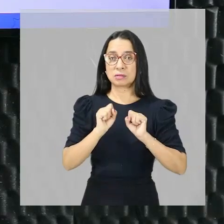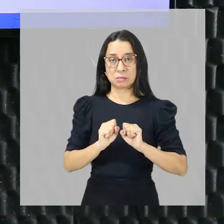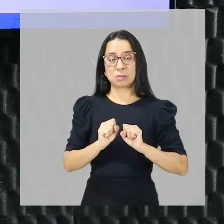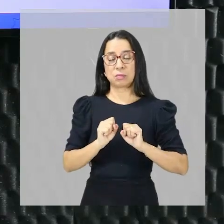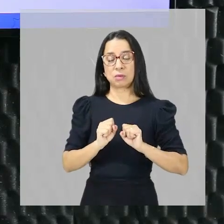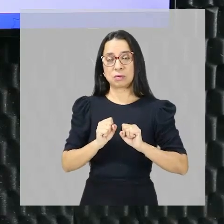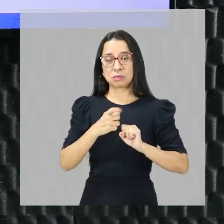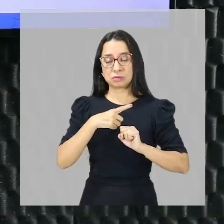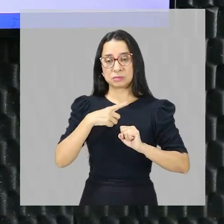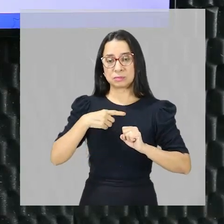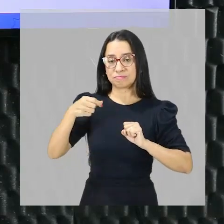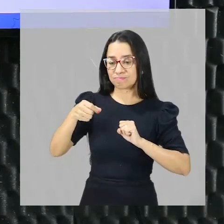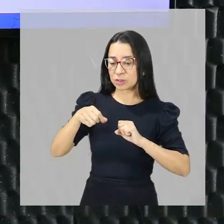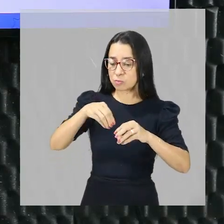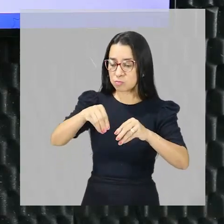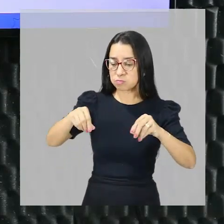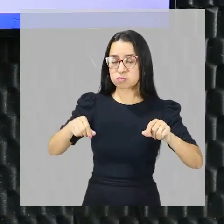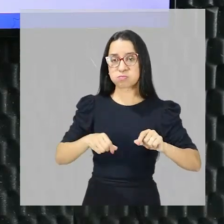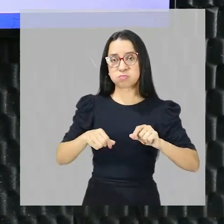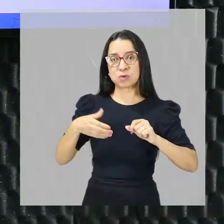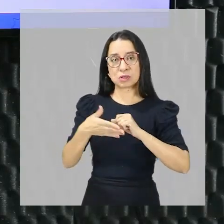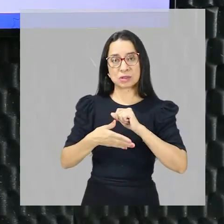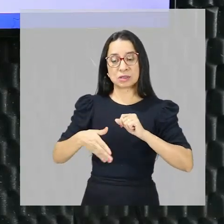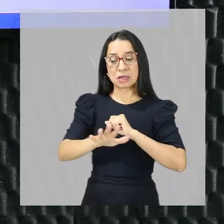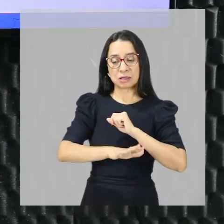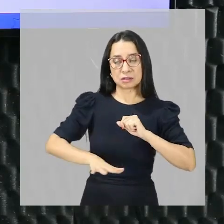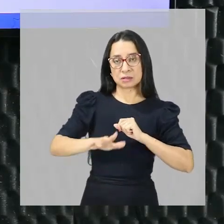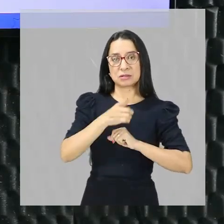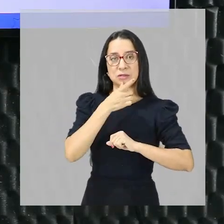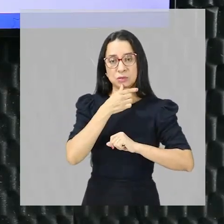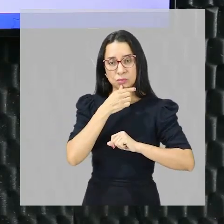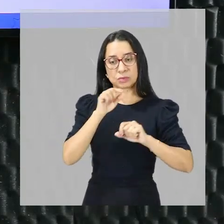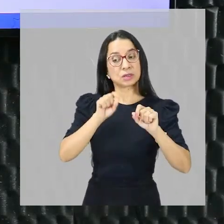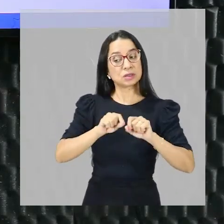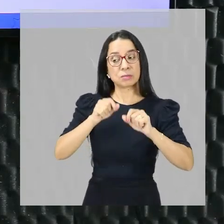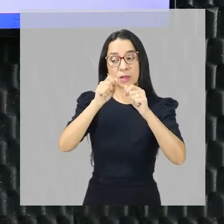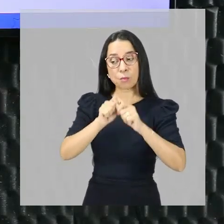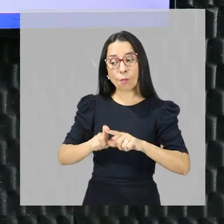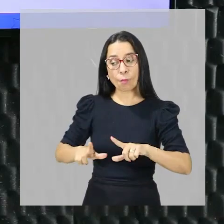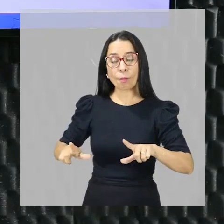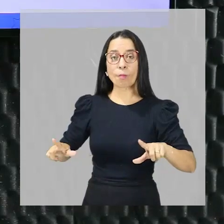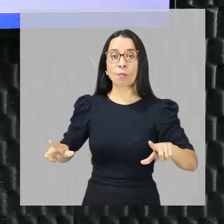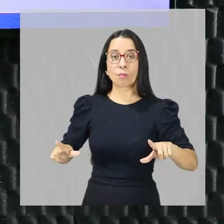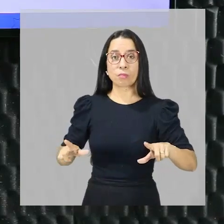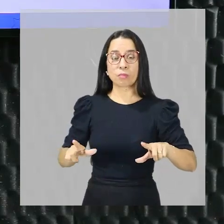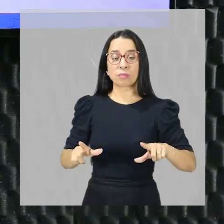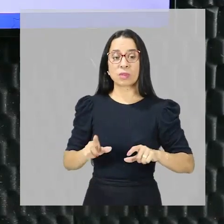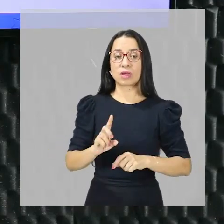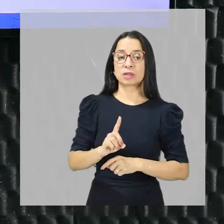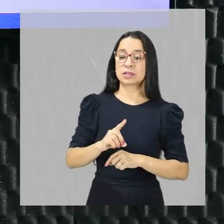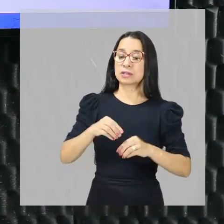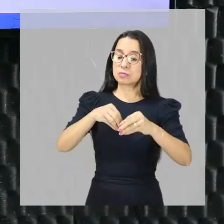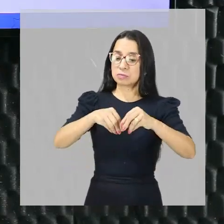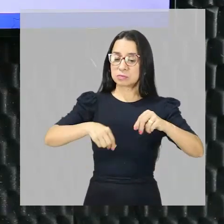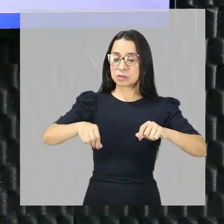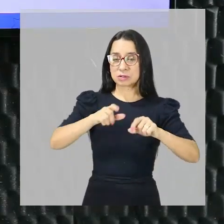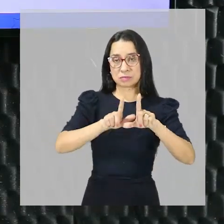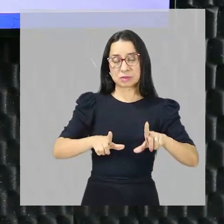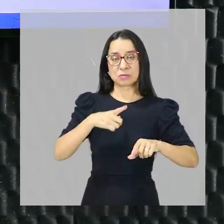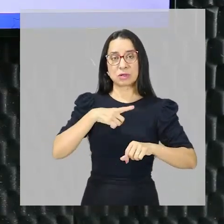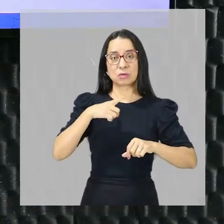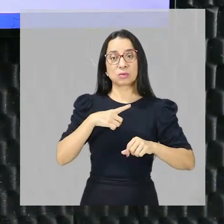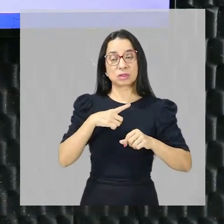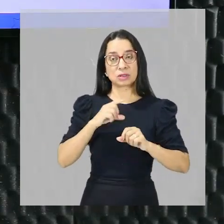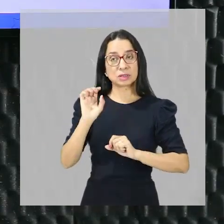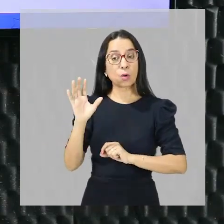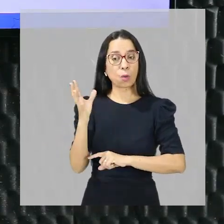também em áreas secas. Aí beleza, mas a desertificação não. A desertificação é um problema que ocorre em áreas áridas ou semiáridas,